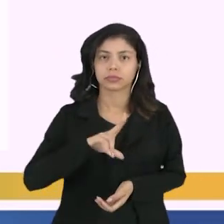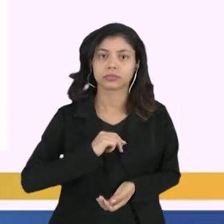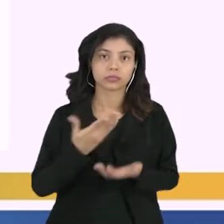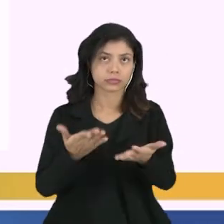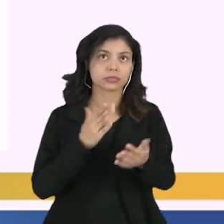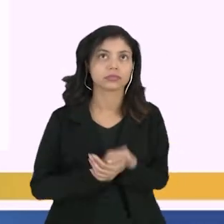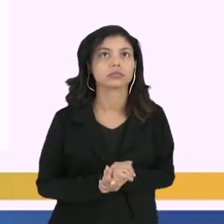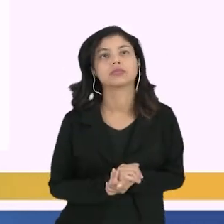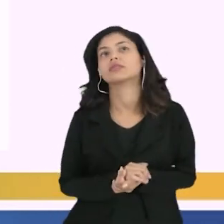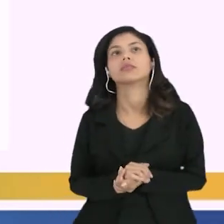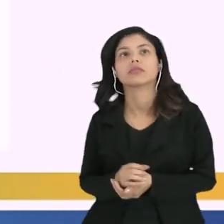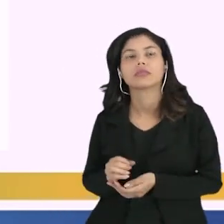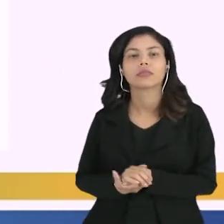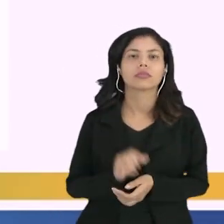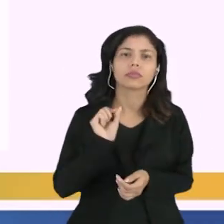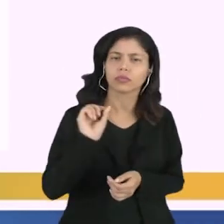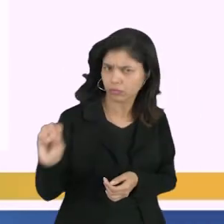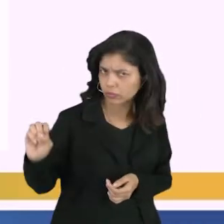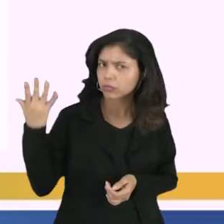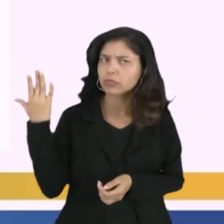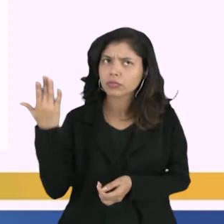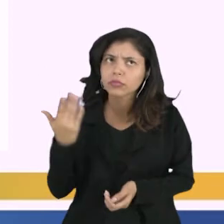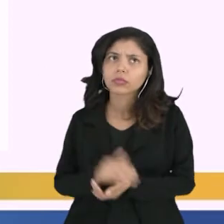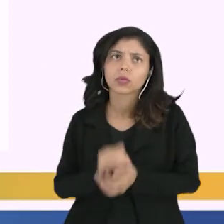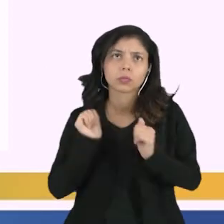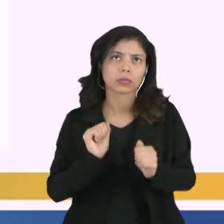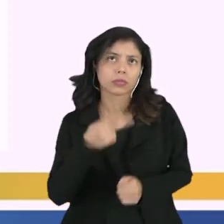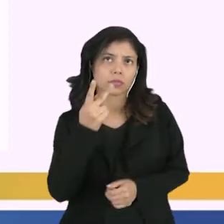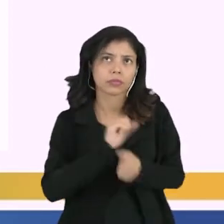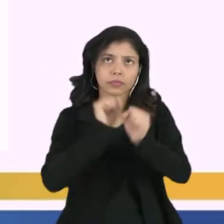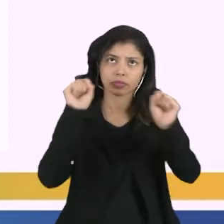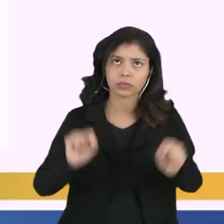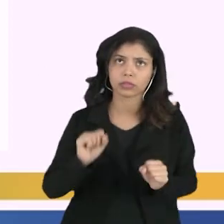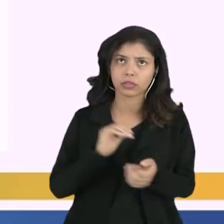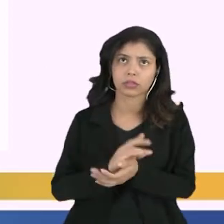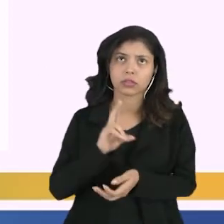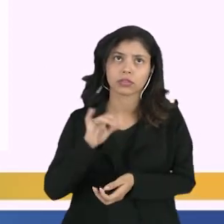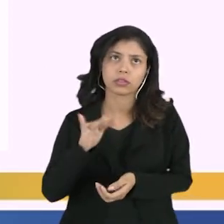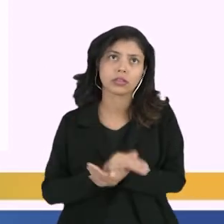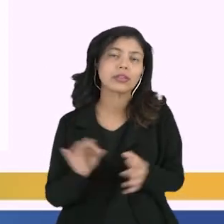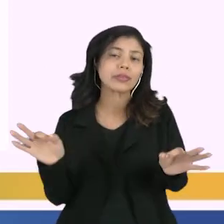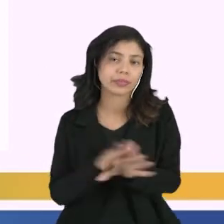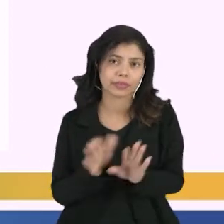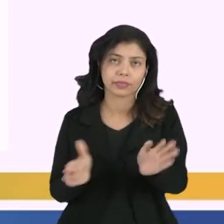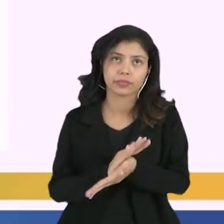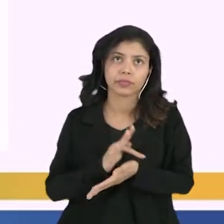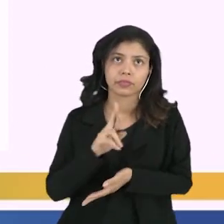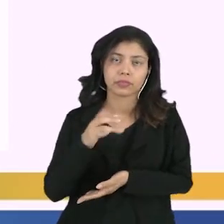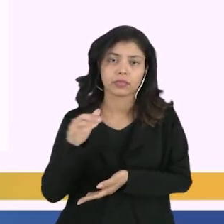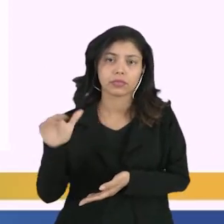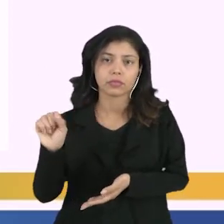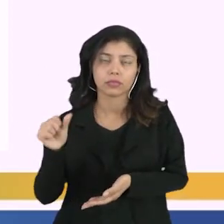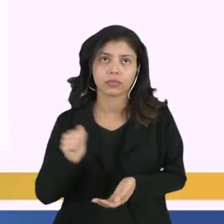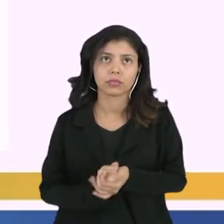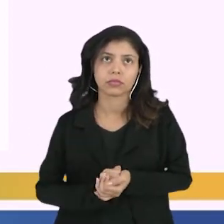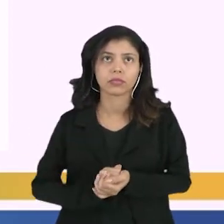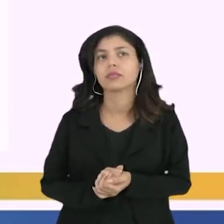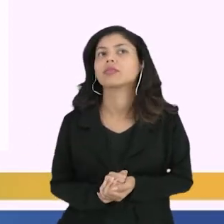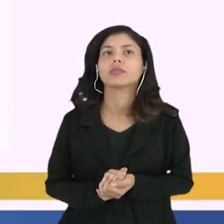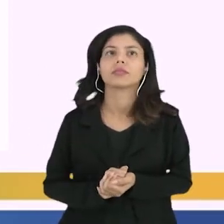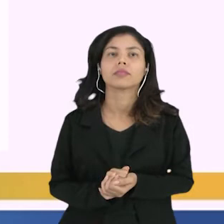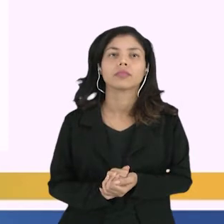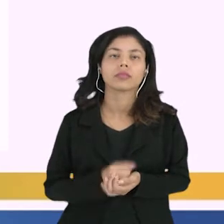né? Pessoal, e o que aconteceu, né? Podemos dizer que o sistema foi um fracasso. Esse sistema foi um